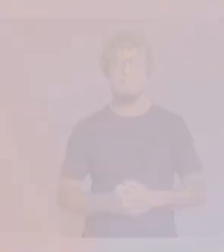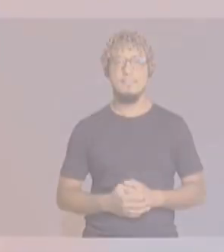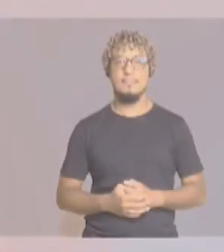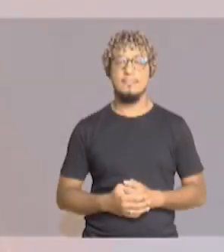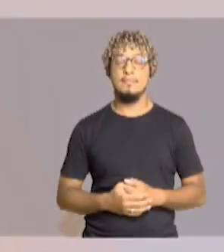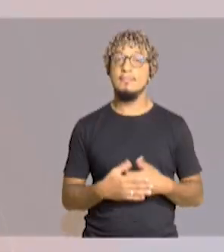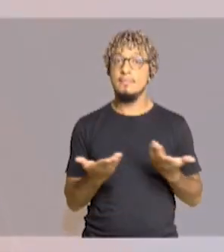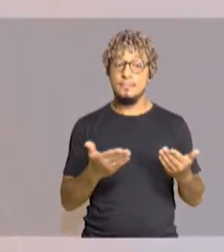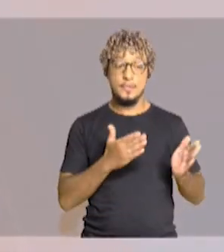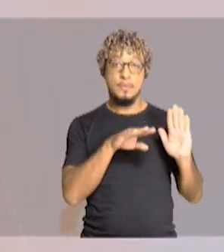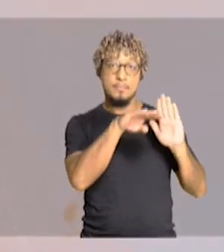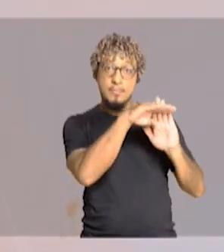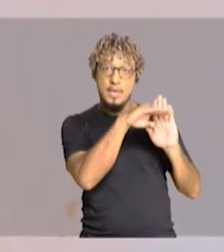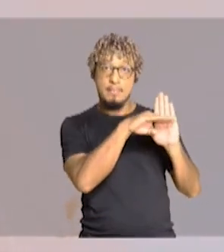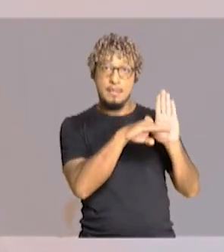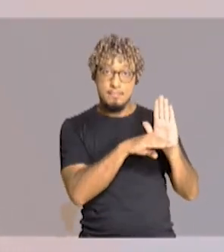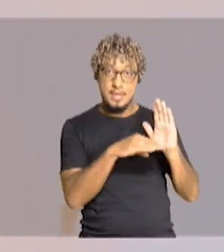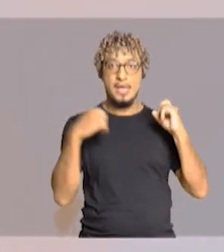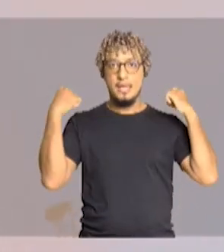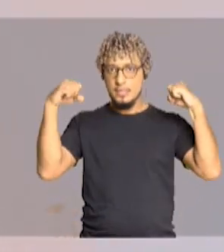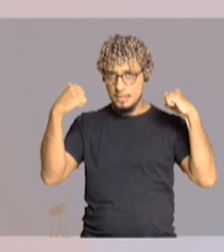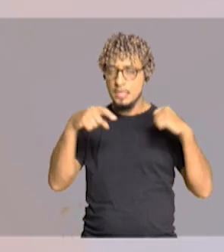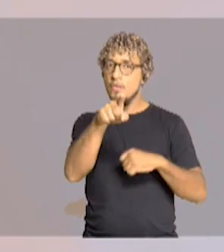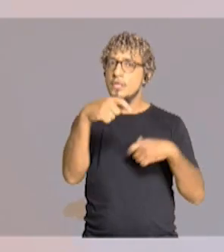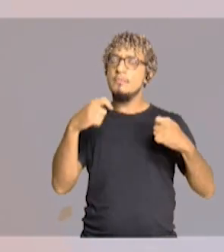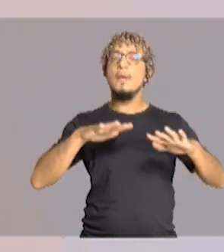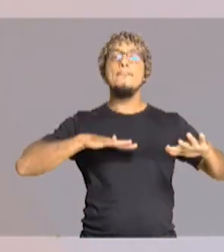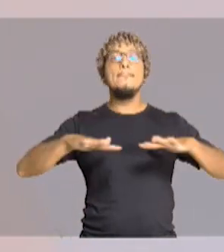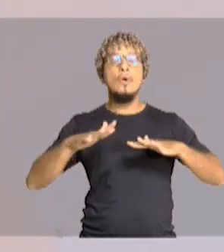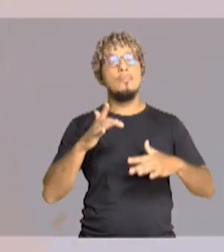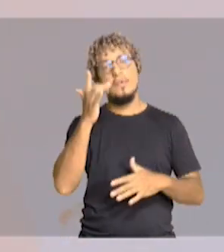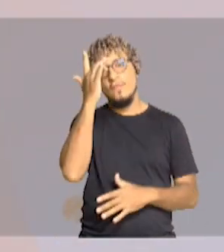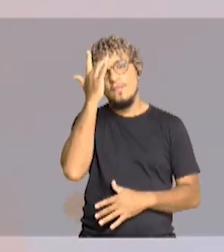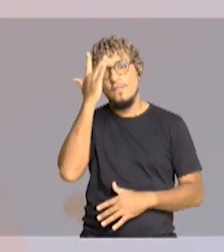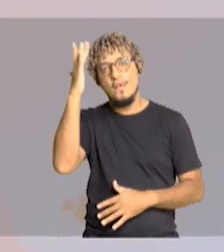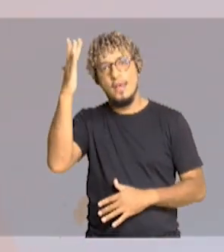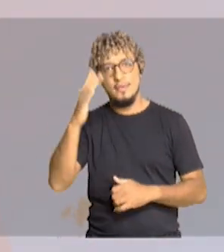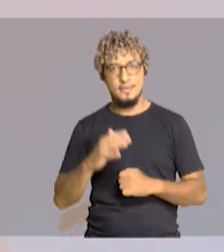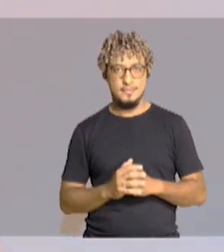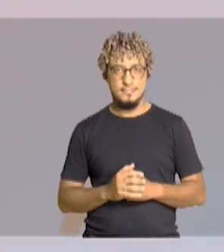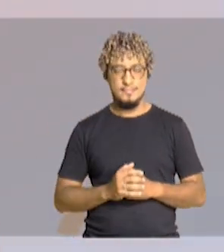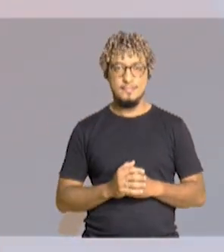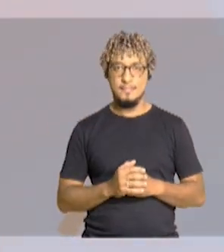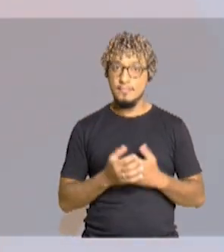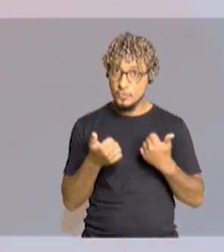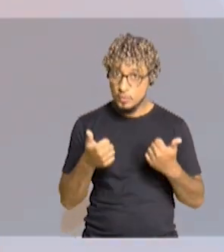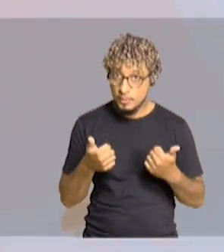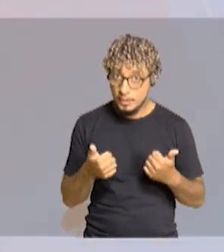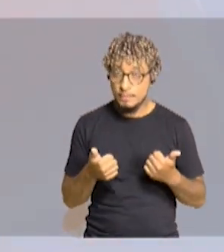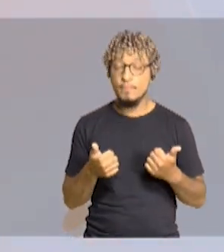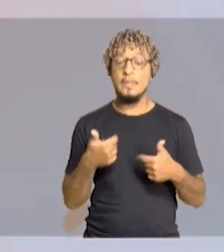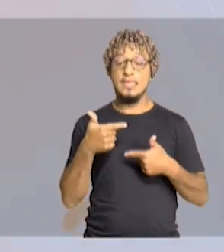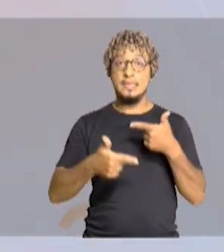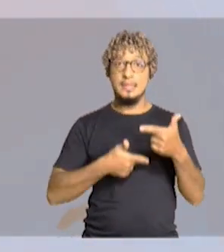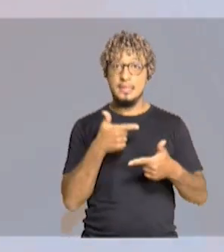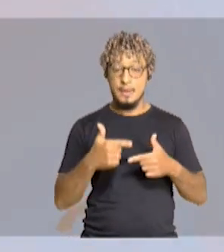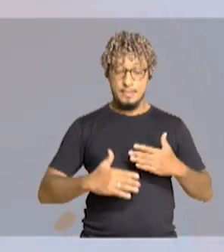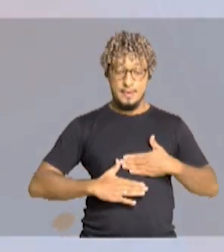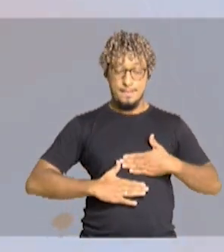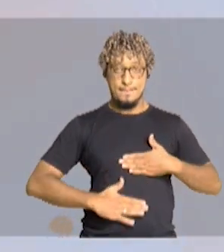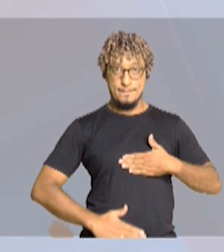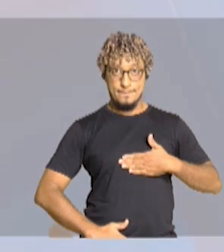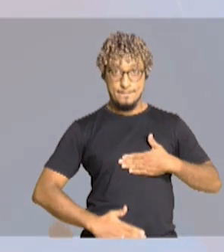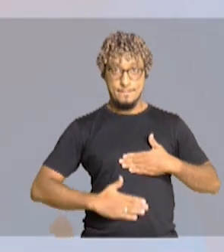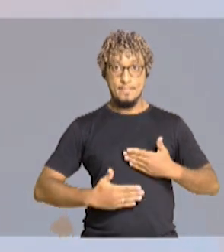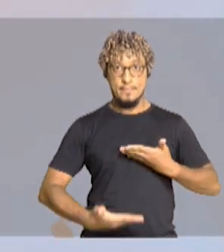em uma rotina de exercícios é importante você fazer movimentos fáceis tá bom trabalhar bem o Core que